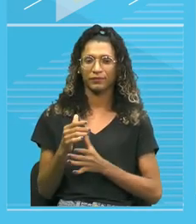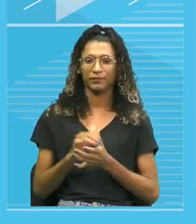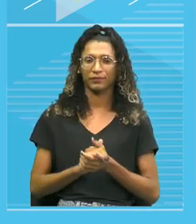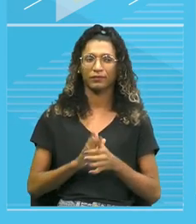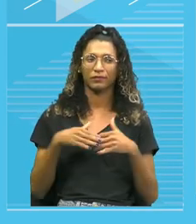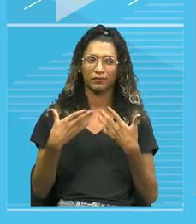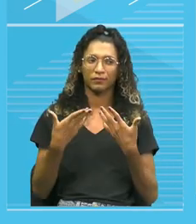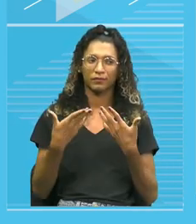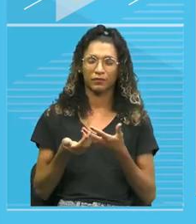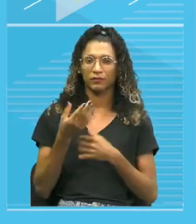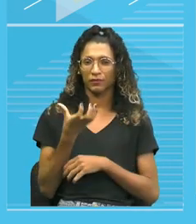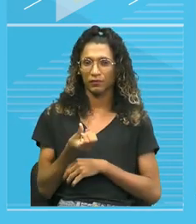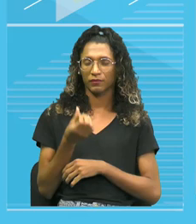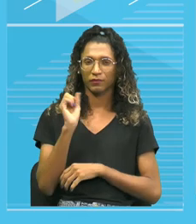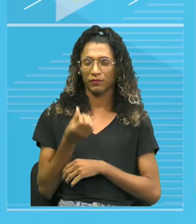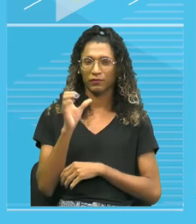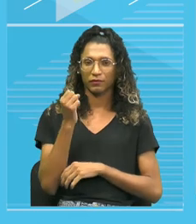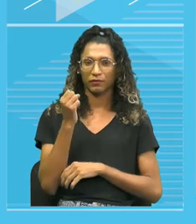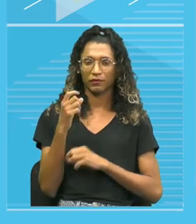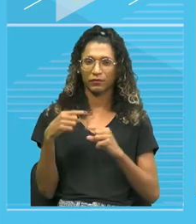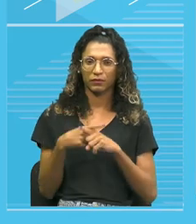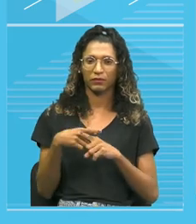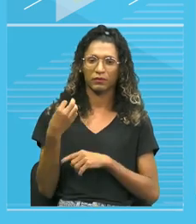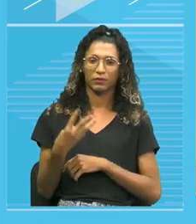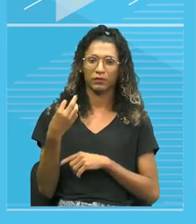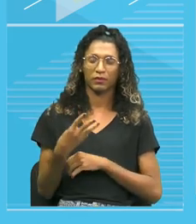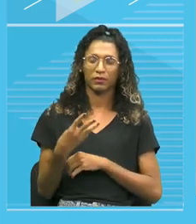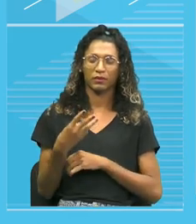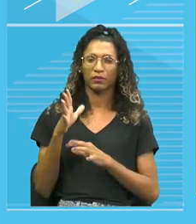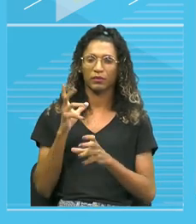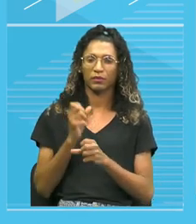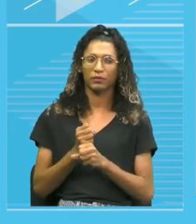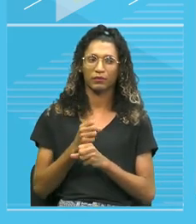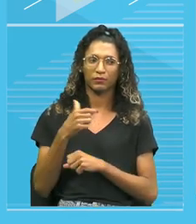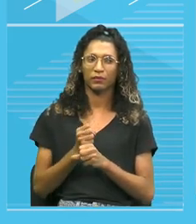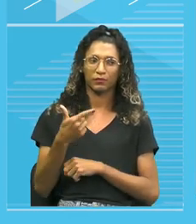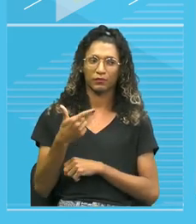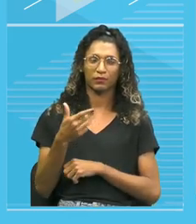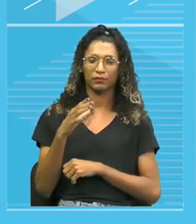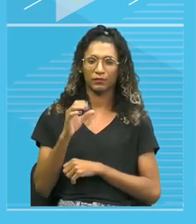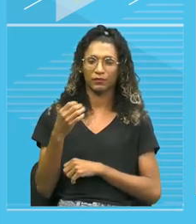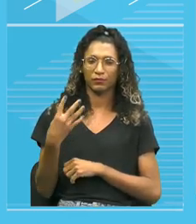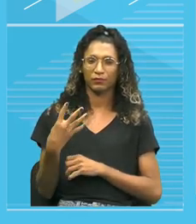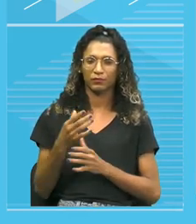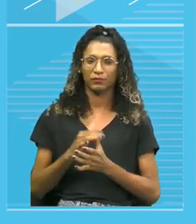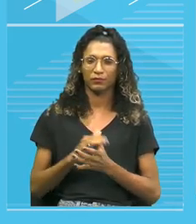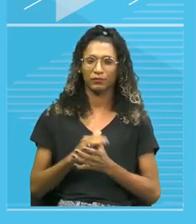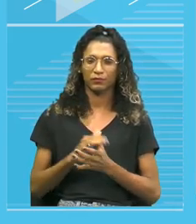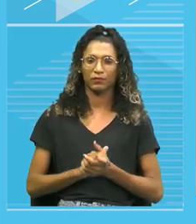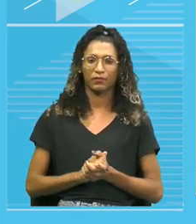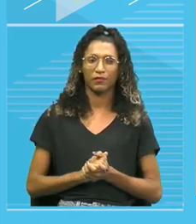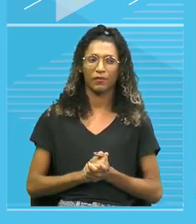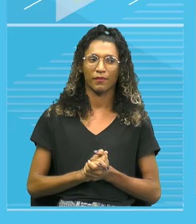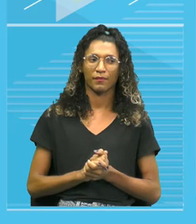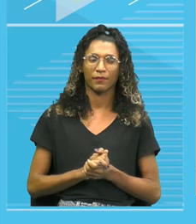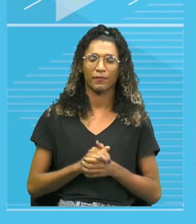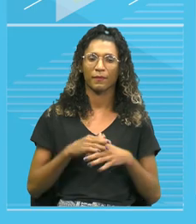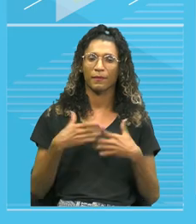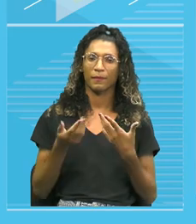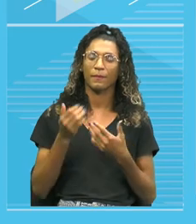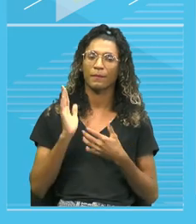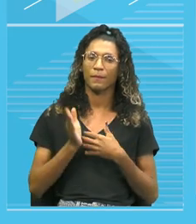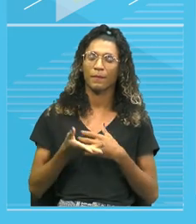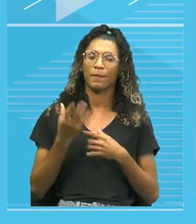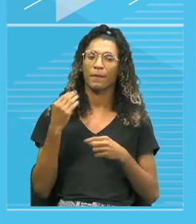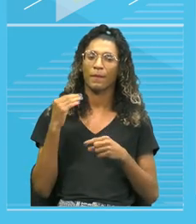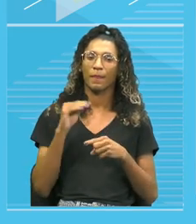68 x 3 vai dar 204 show colocamos a entalpia dos